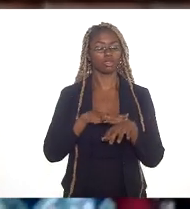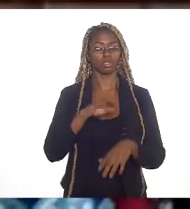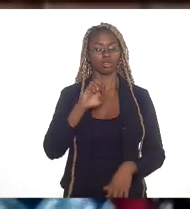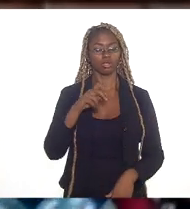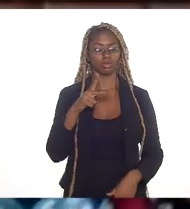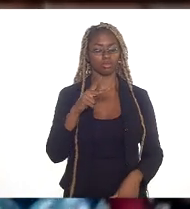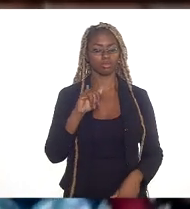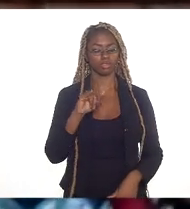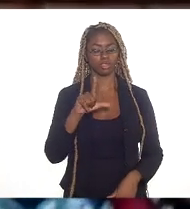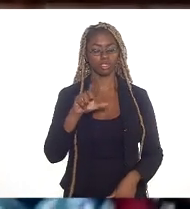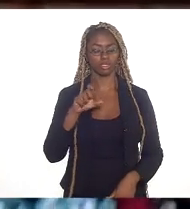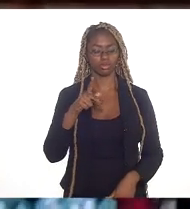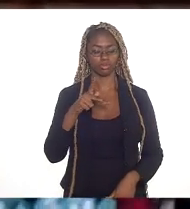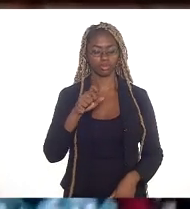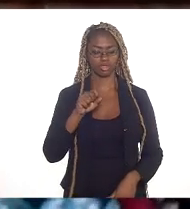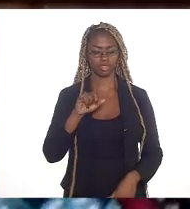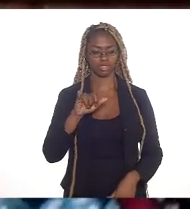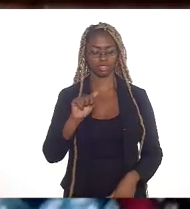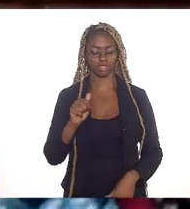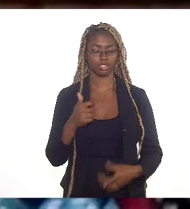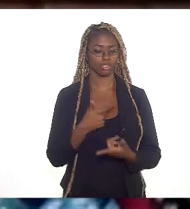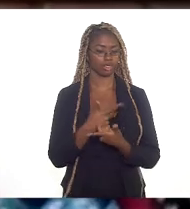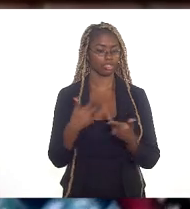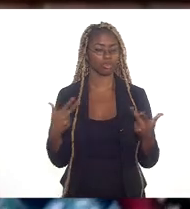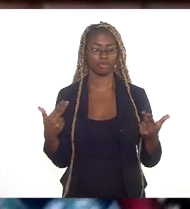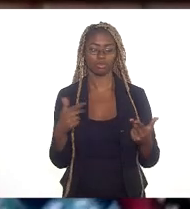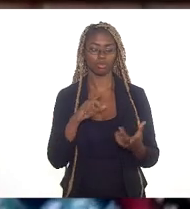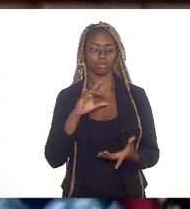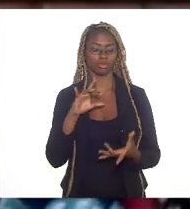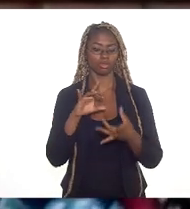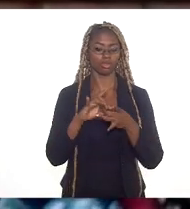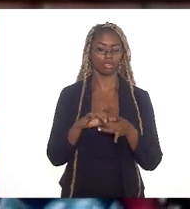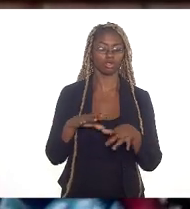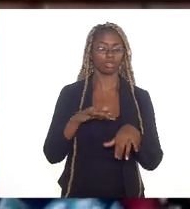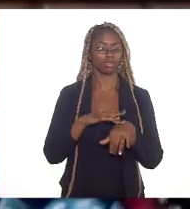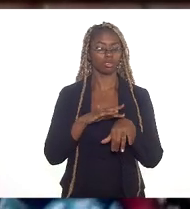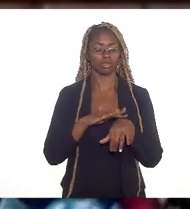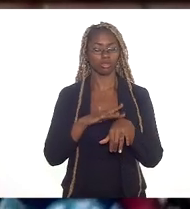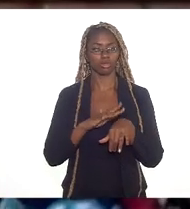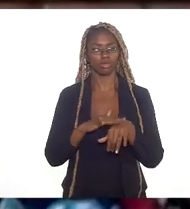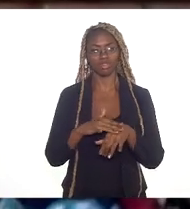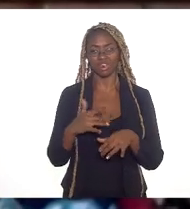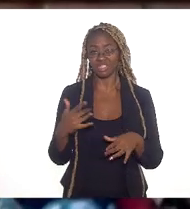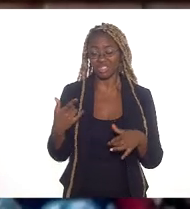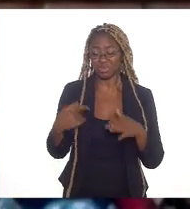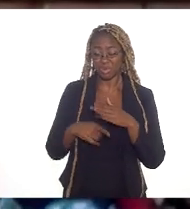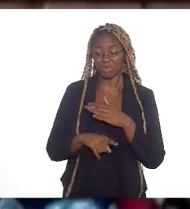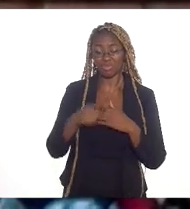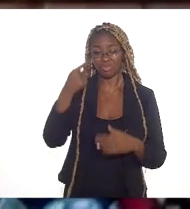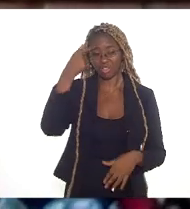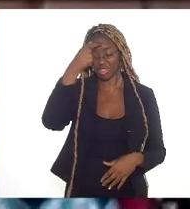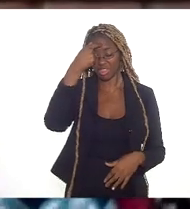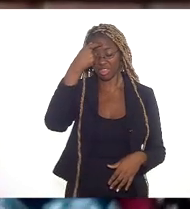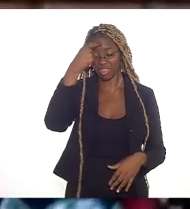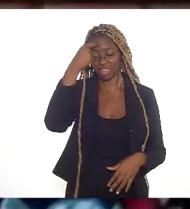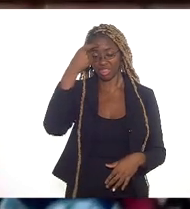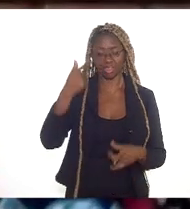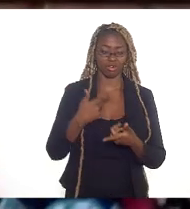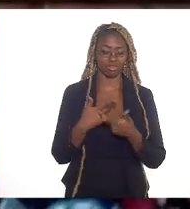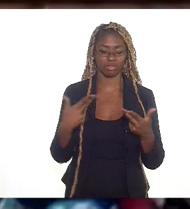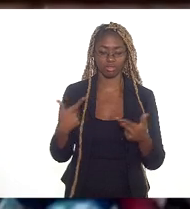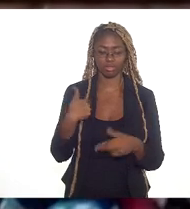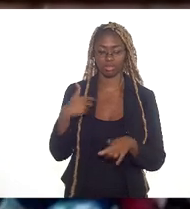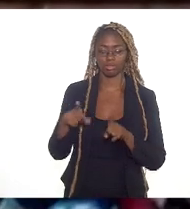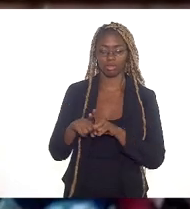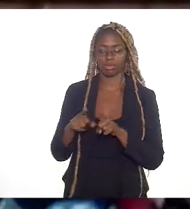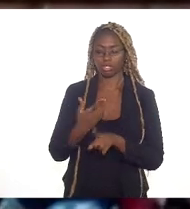e questões atreladas a doenças neurológicas graves. Eu mesmo tenho pessoas muito